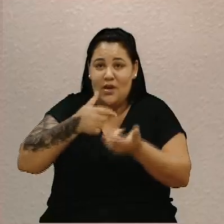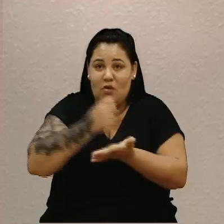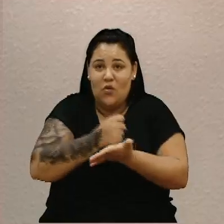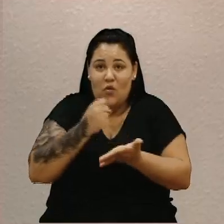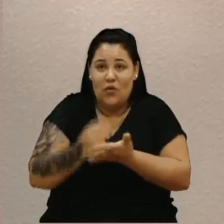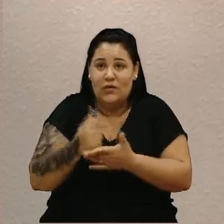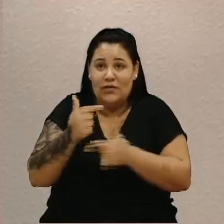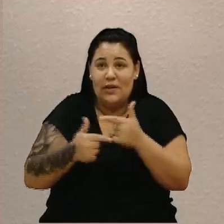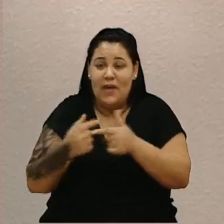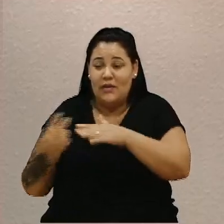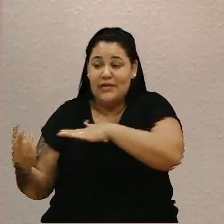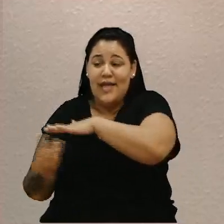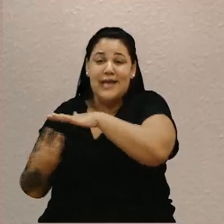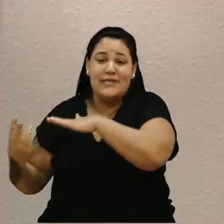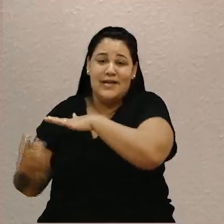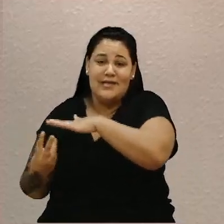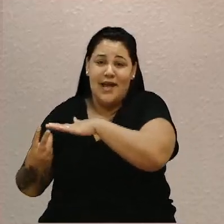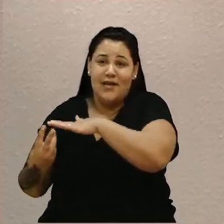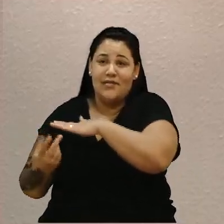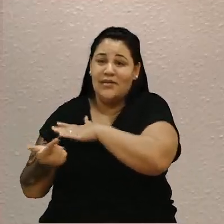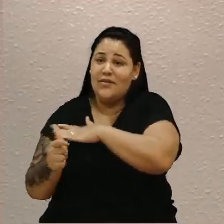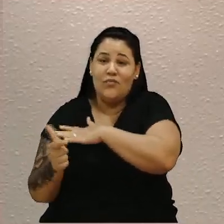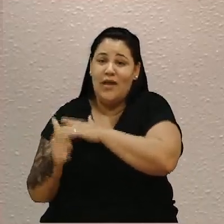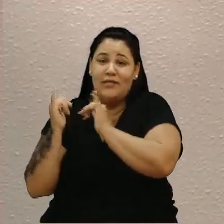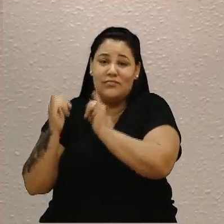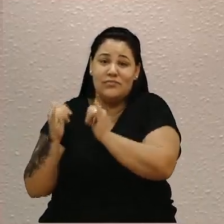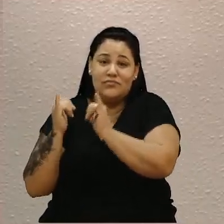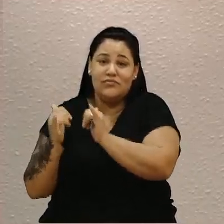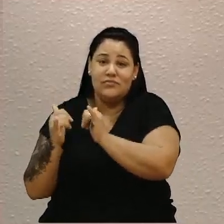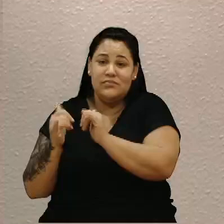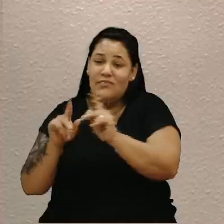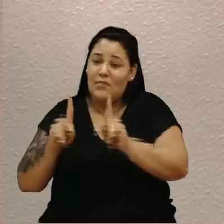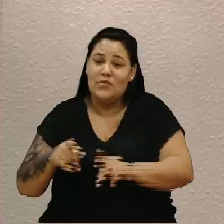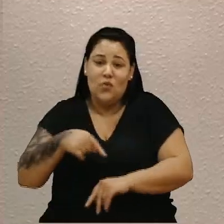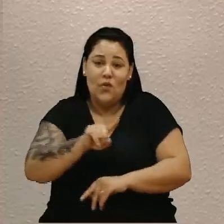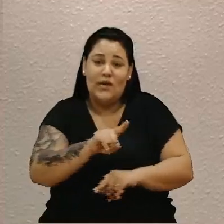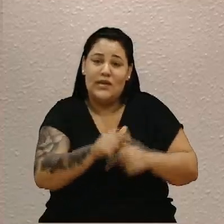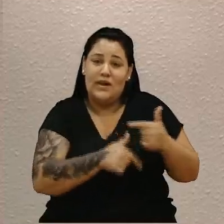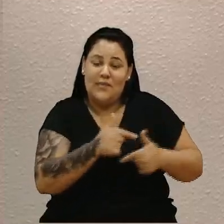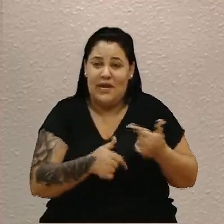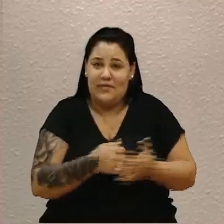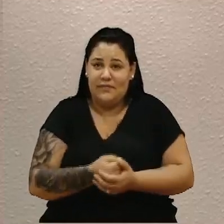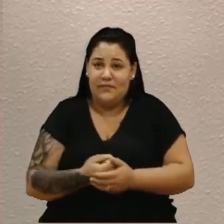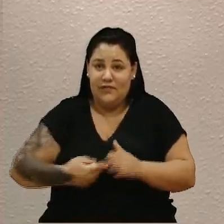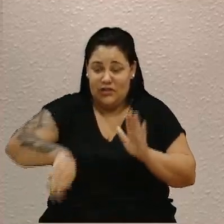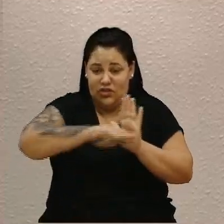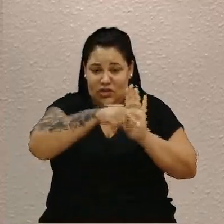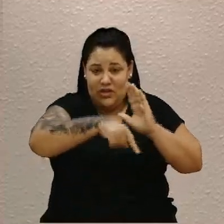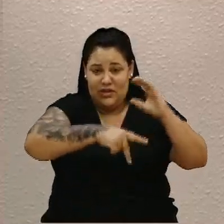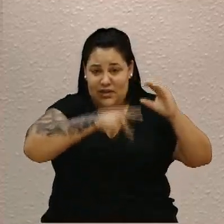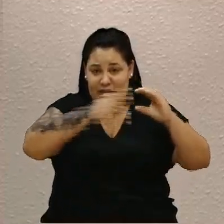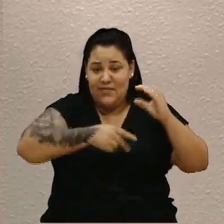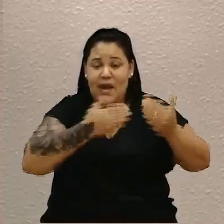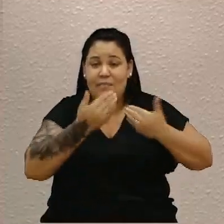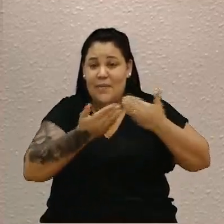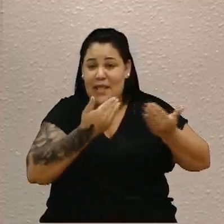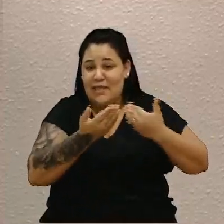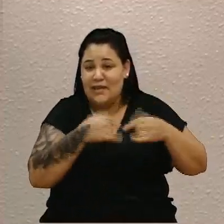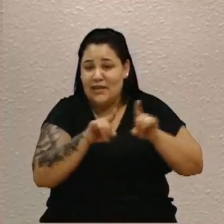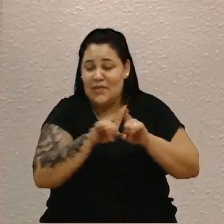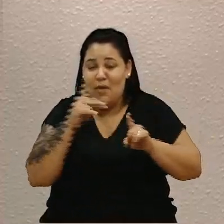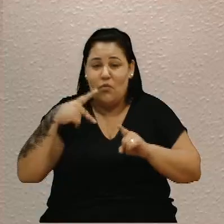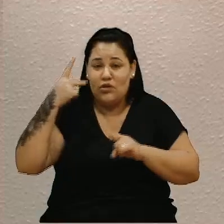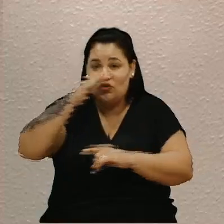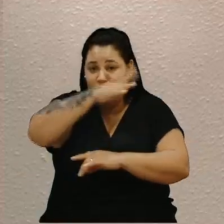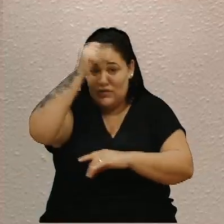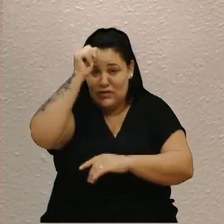serviços terceirizados, onde não tem nem mesmo vale-transporte para os trabalhadores. Vai vir para essa casa debater a política municipal